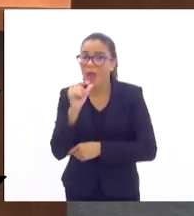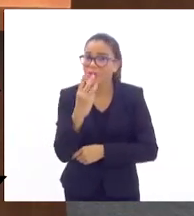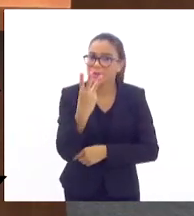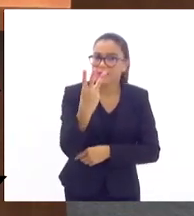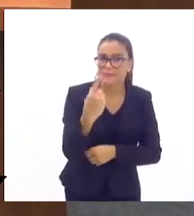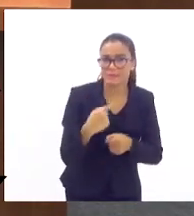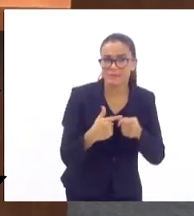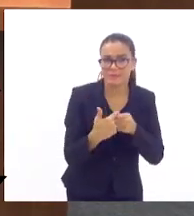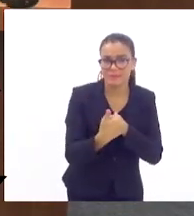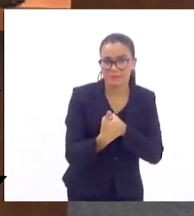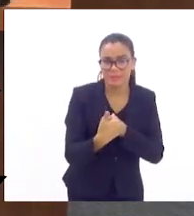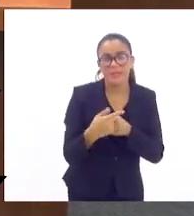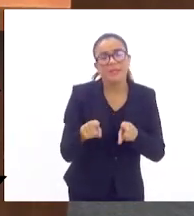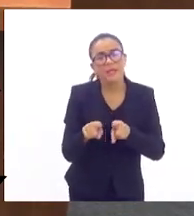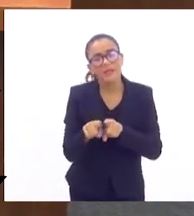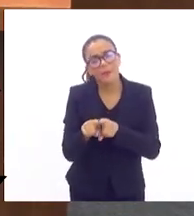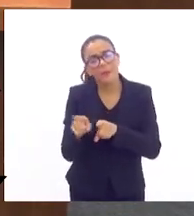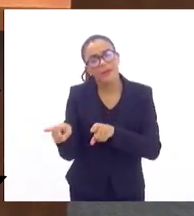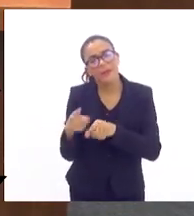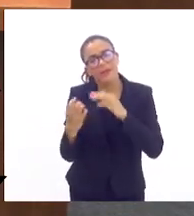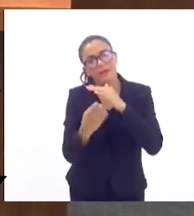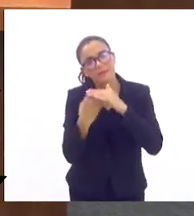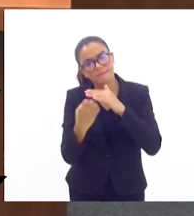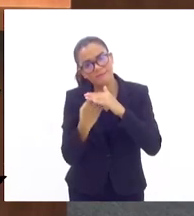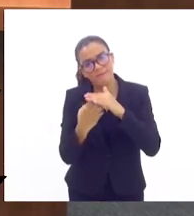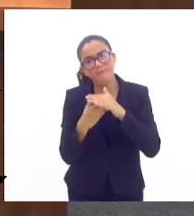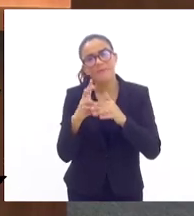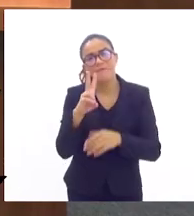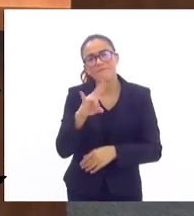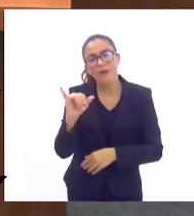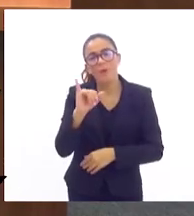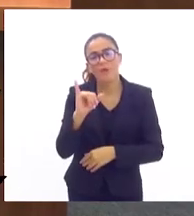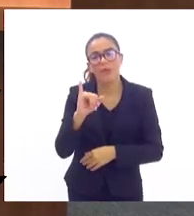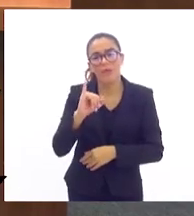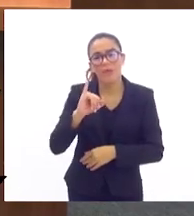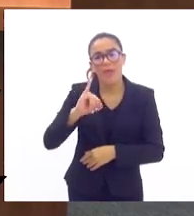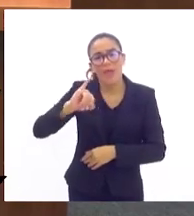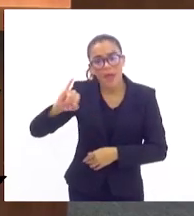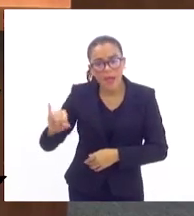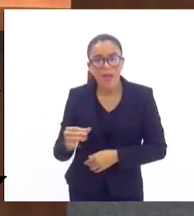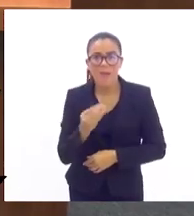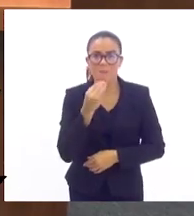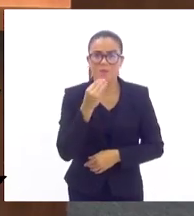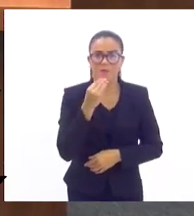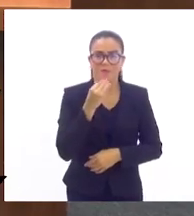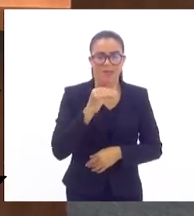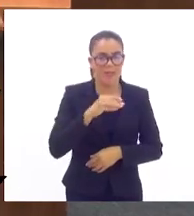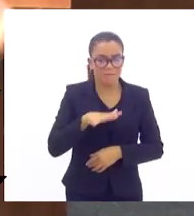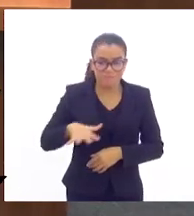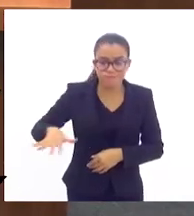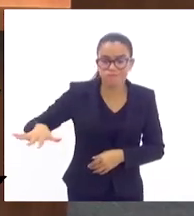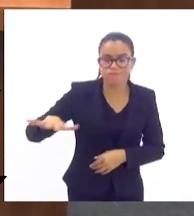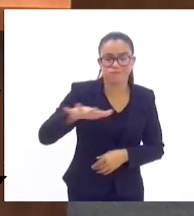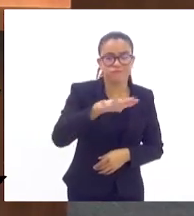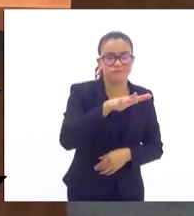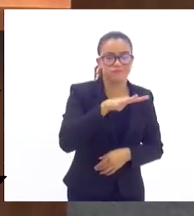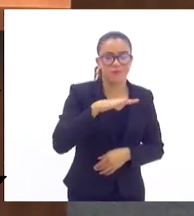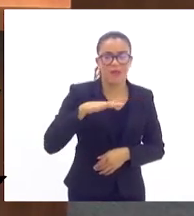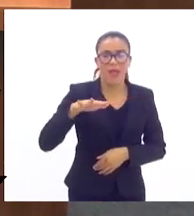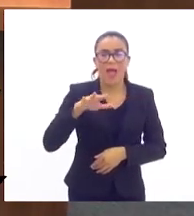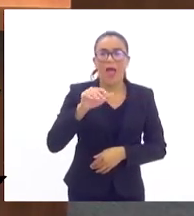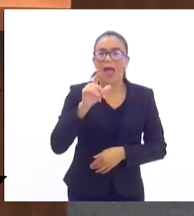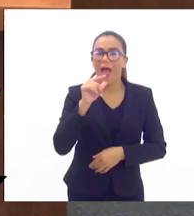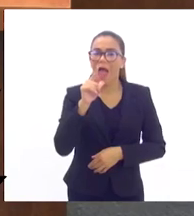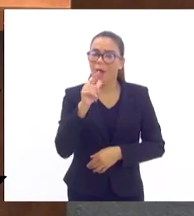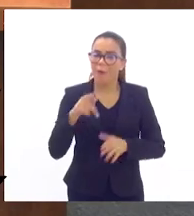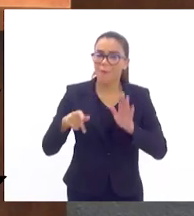né, usufruir da nossa bacia hidro ali e devolva mais um pouco